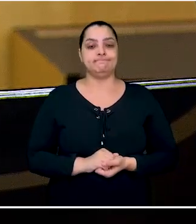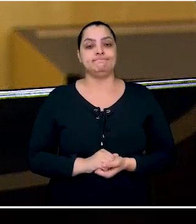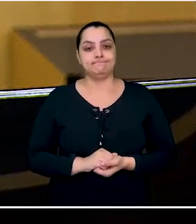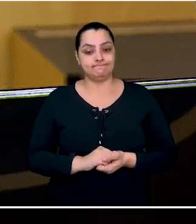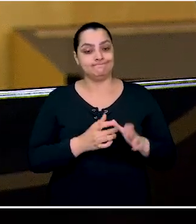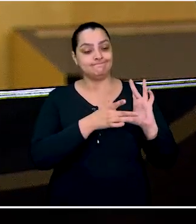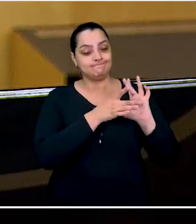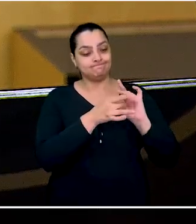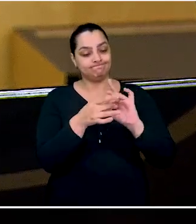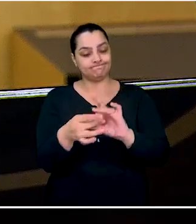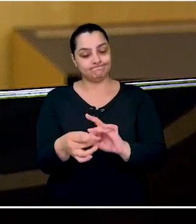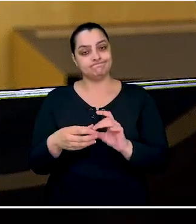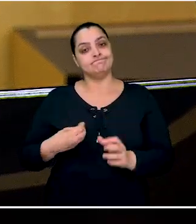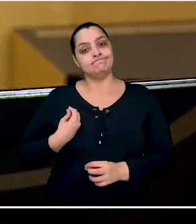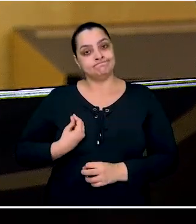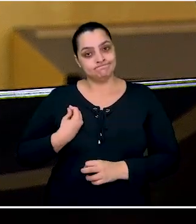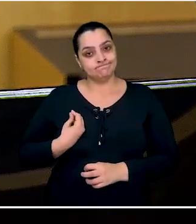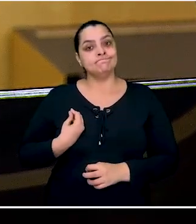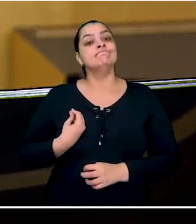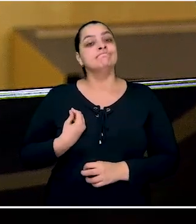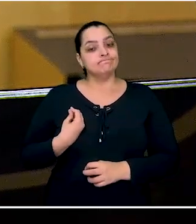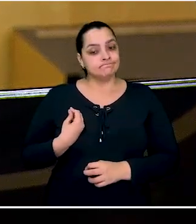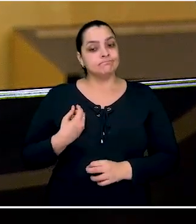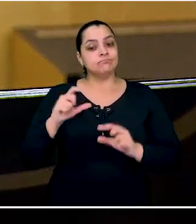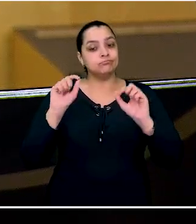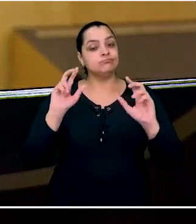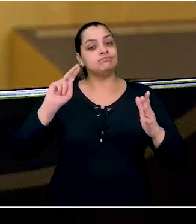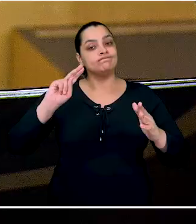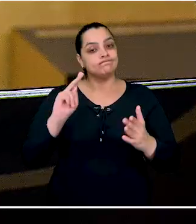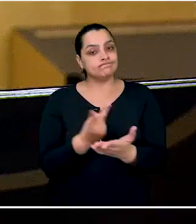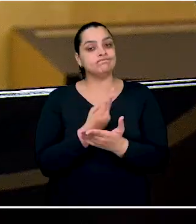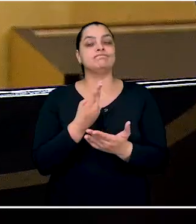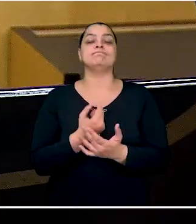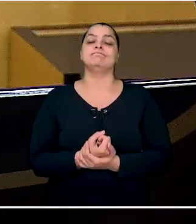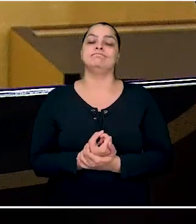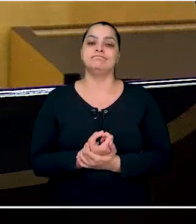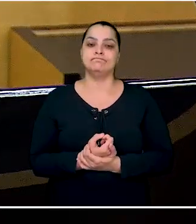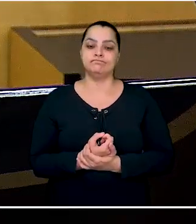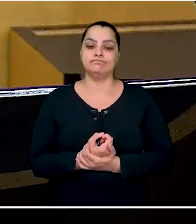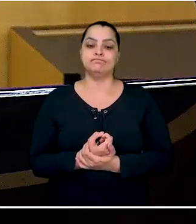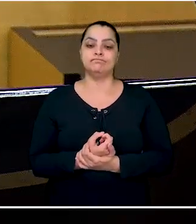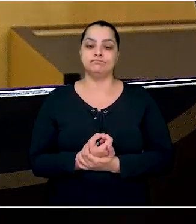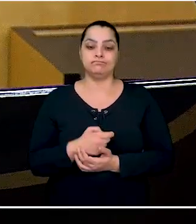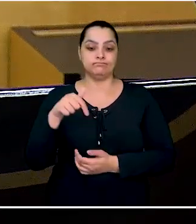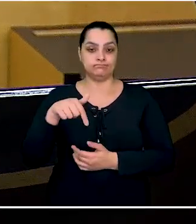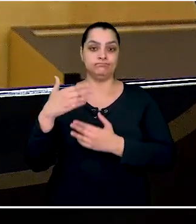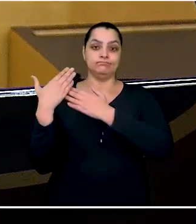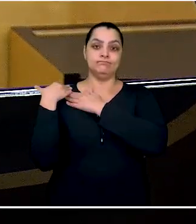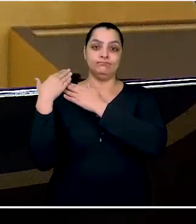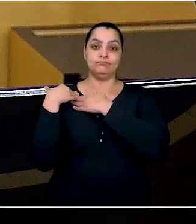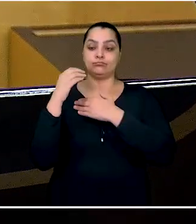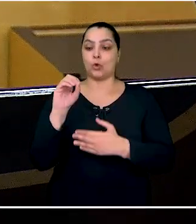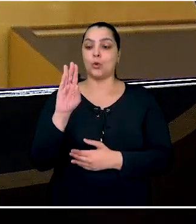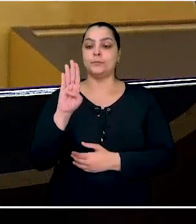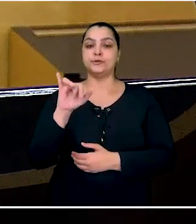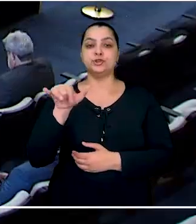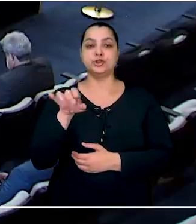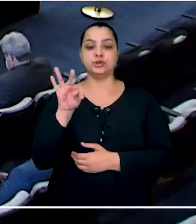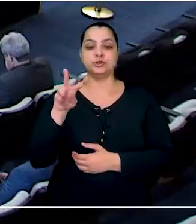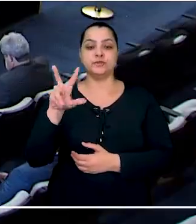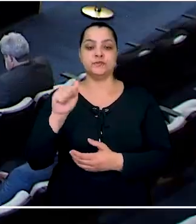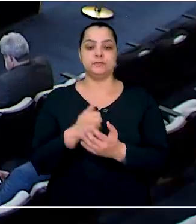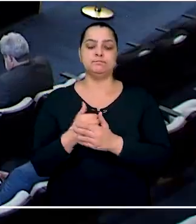e nesse contexto, em controversa ocorrência do infortúnio, aqui a responsabilidade